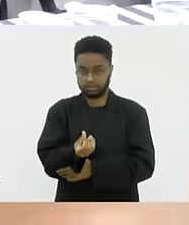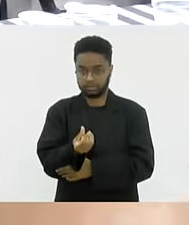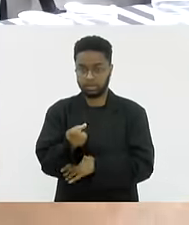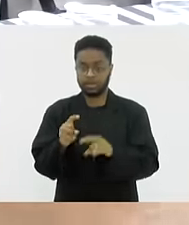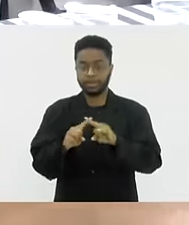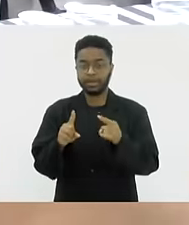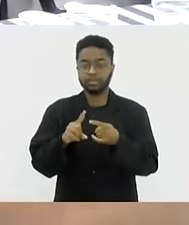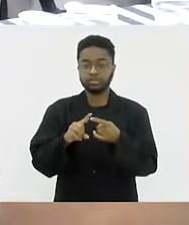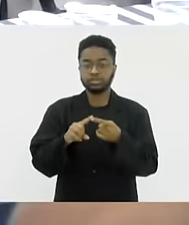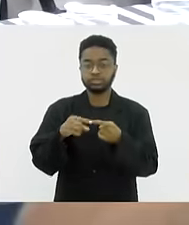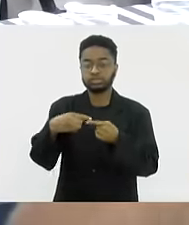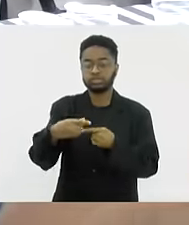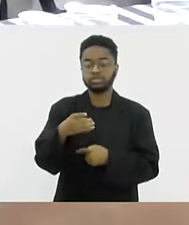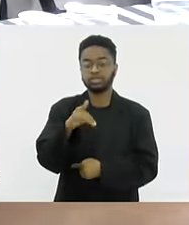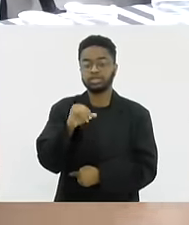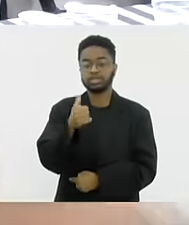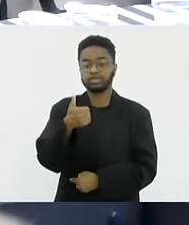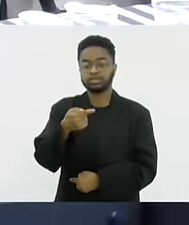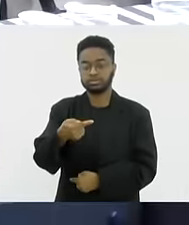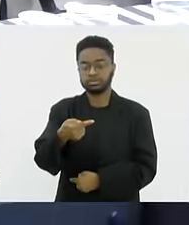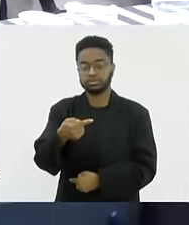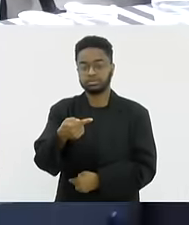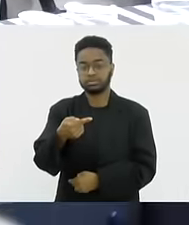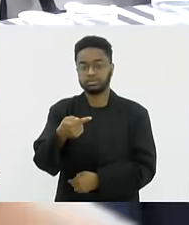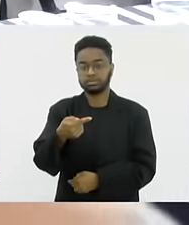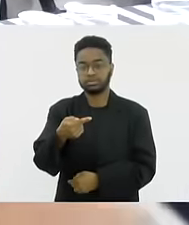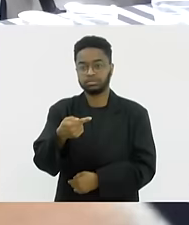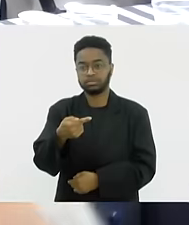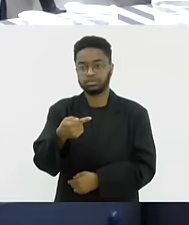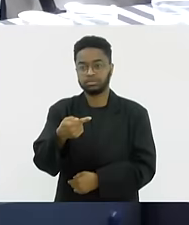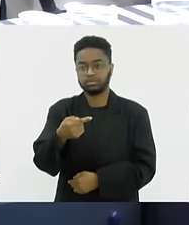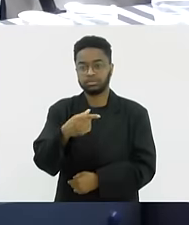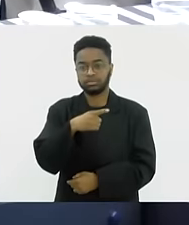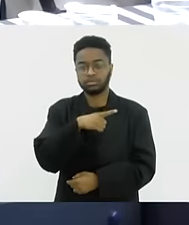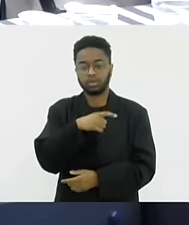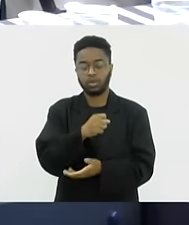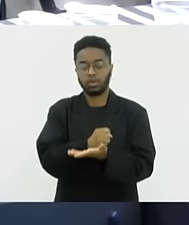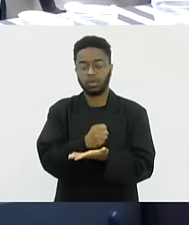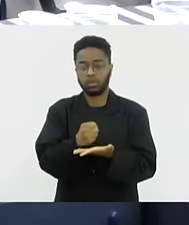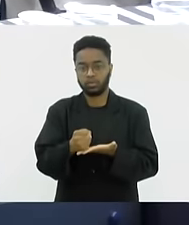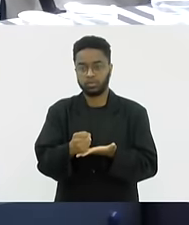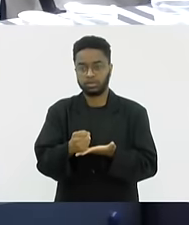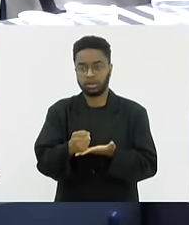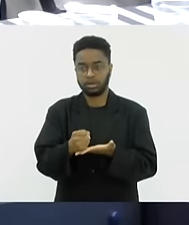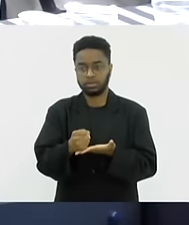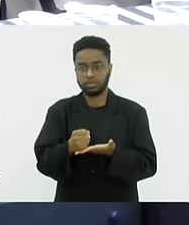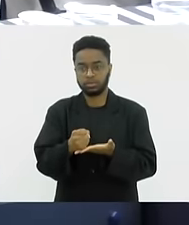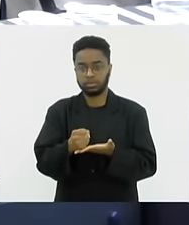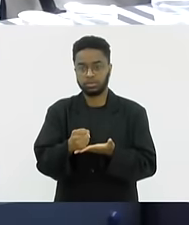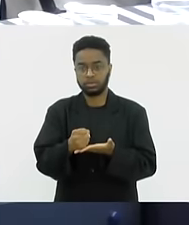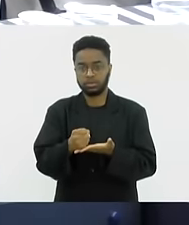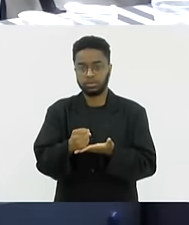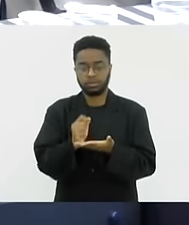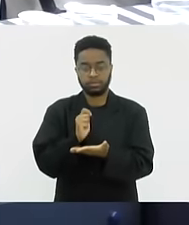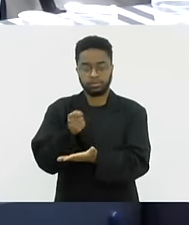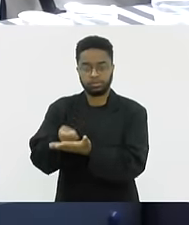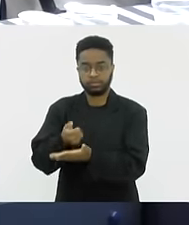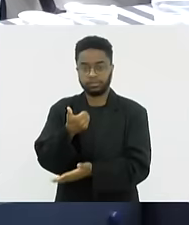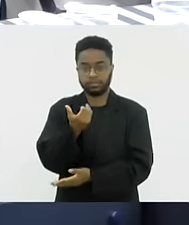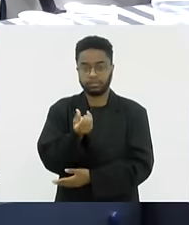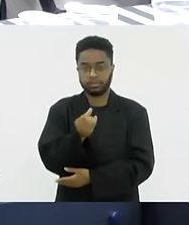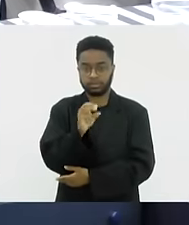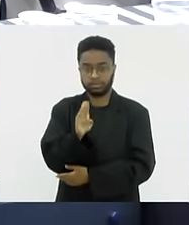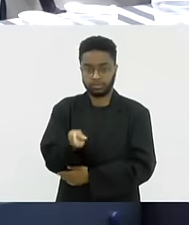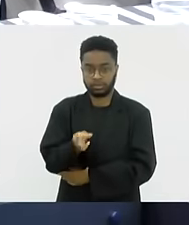dia 17 ele é contemplado com um contrato de R$16 milhões? A empresa tem menos...